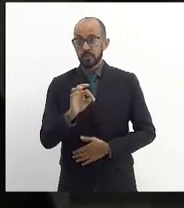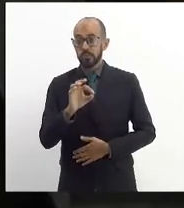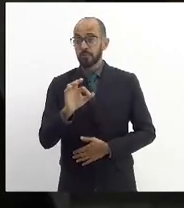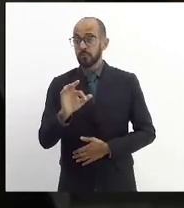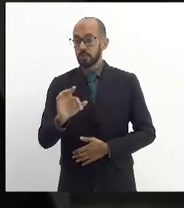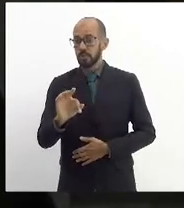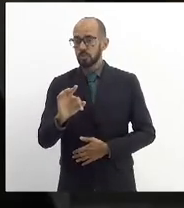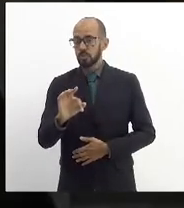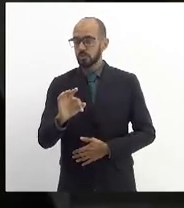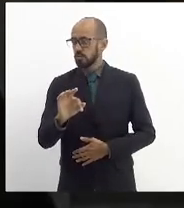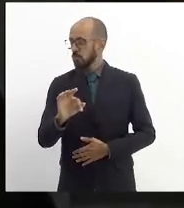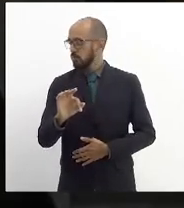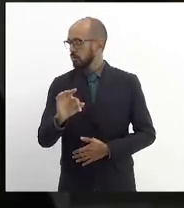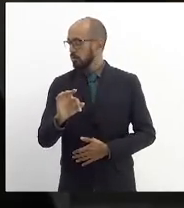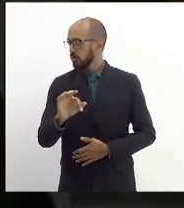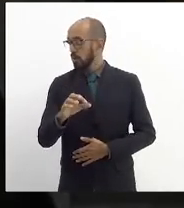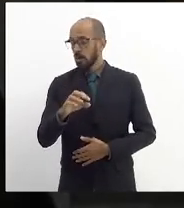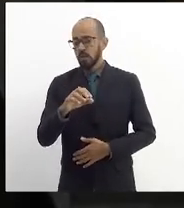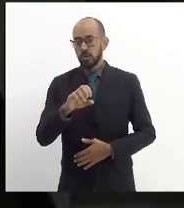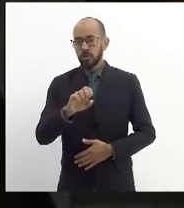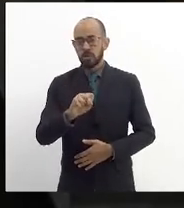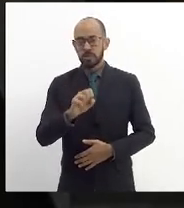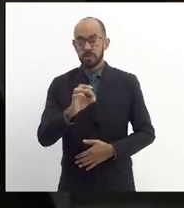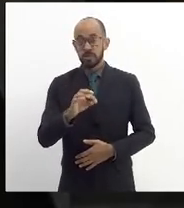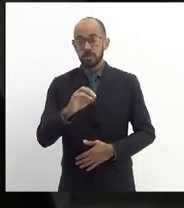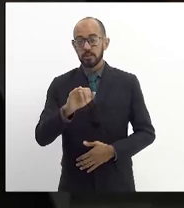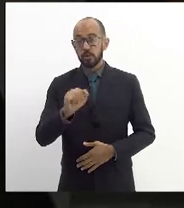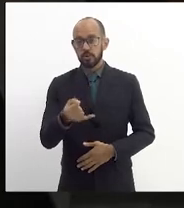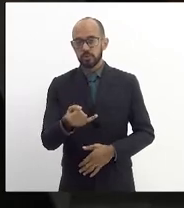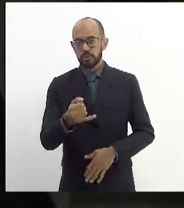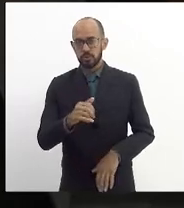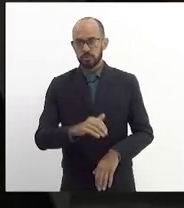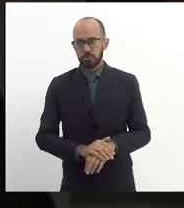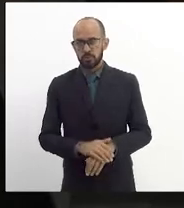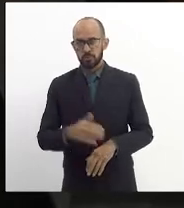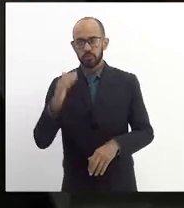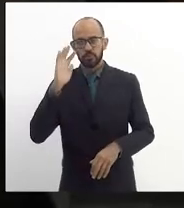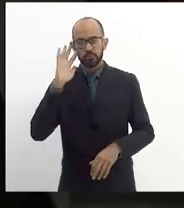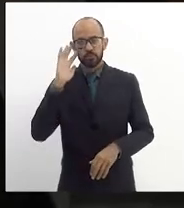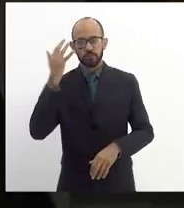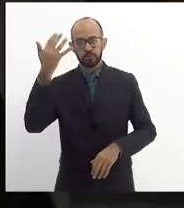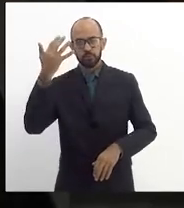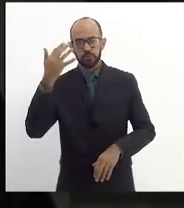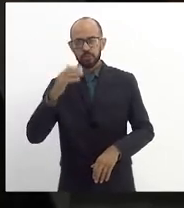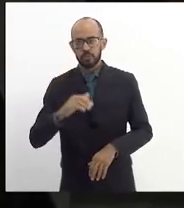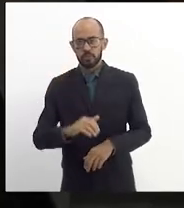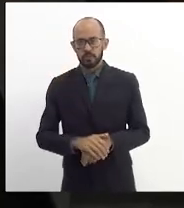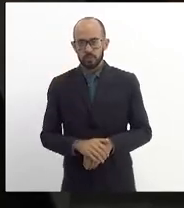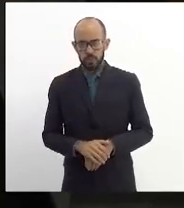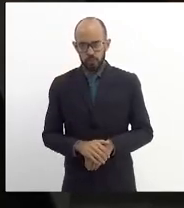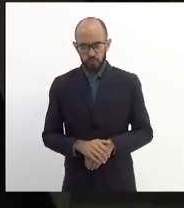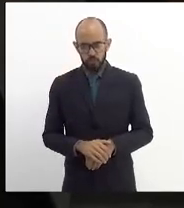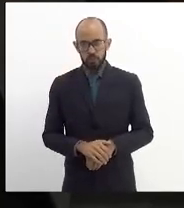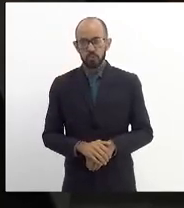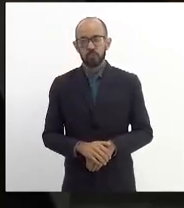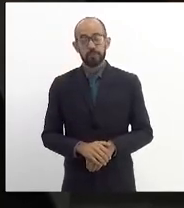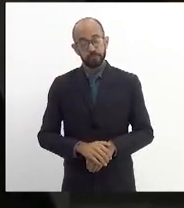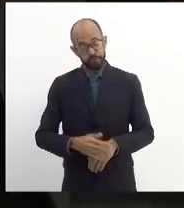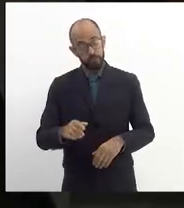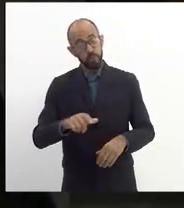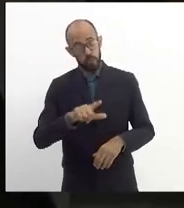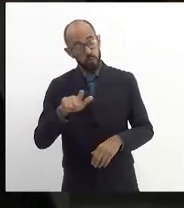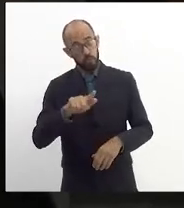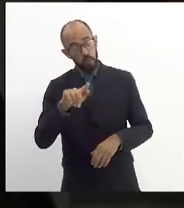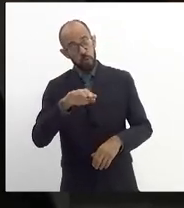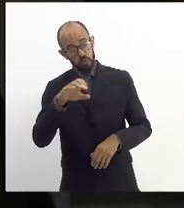o nosso STJ e decidiu e mediante evidentemente